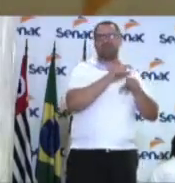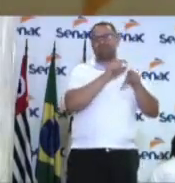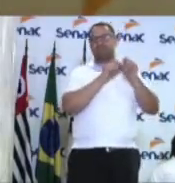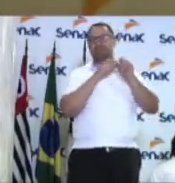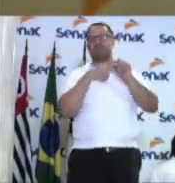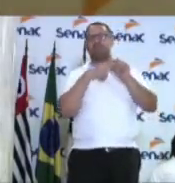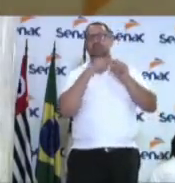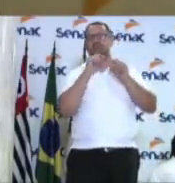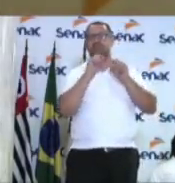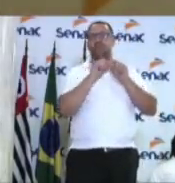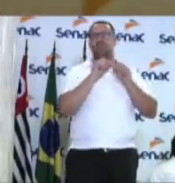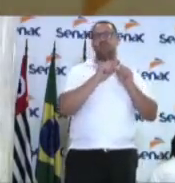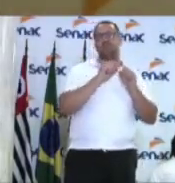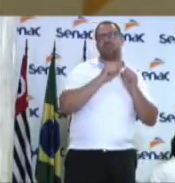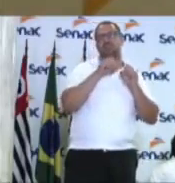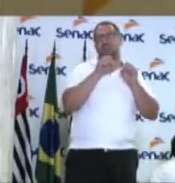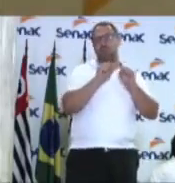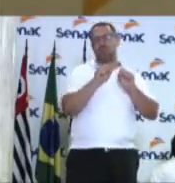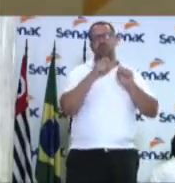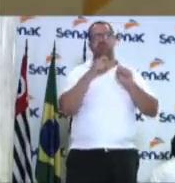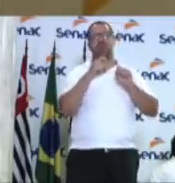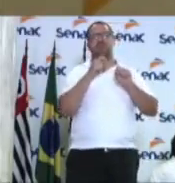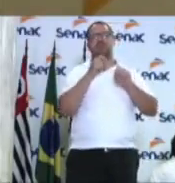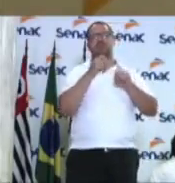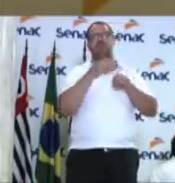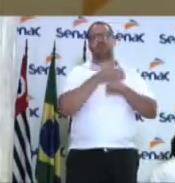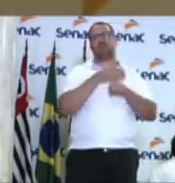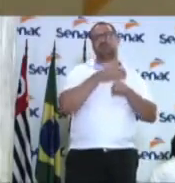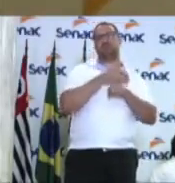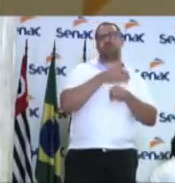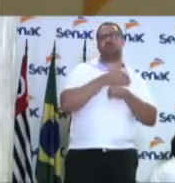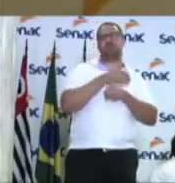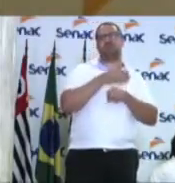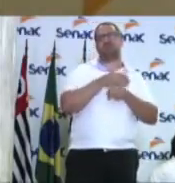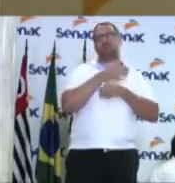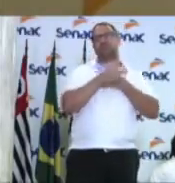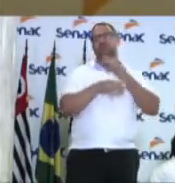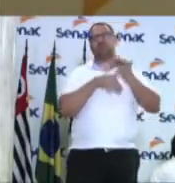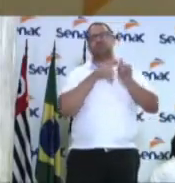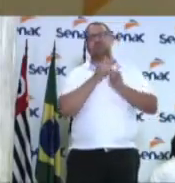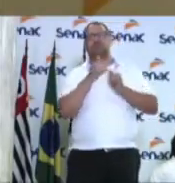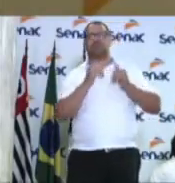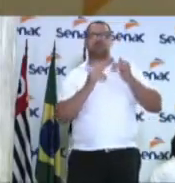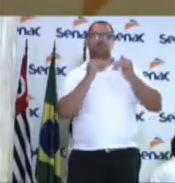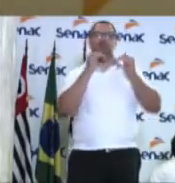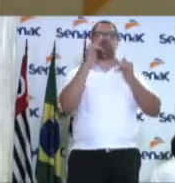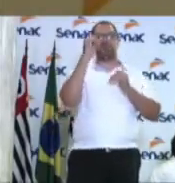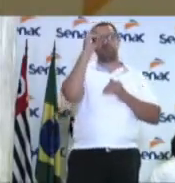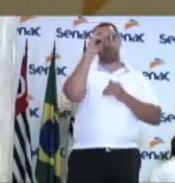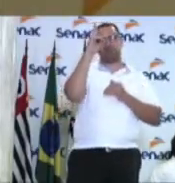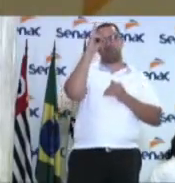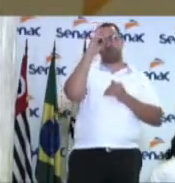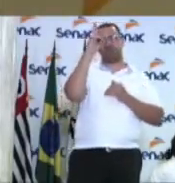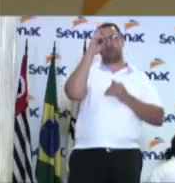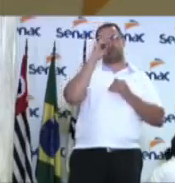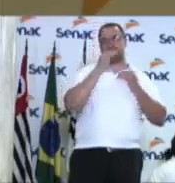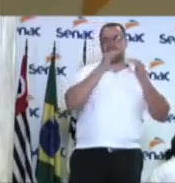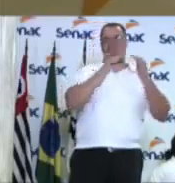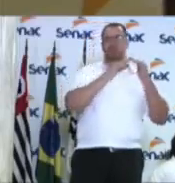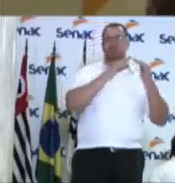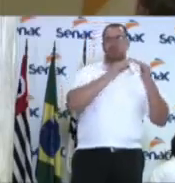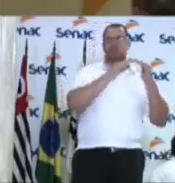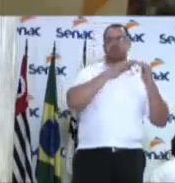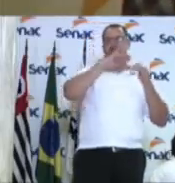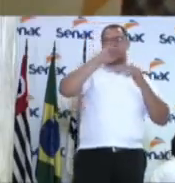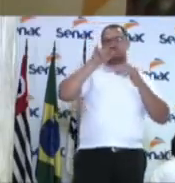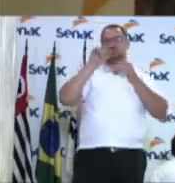cara pode ser... um sujeito que é um hacker e a história vai se desenvolver muito em cima dele, mas ele mora com um cara que é um